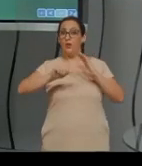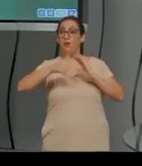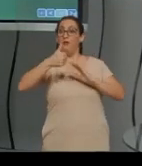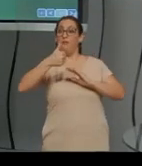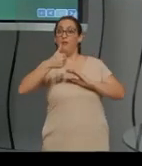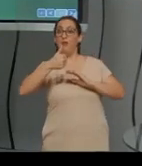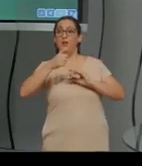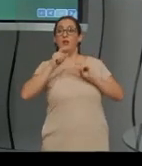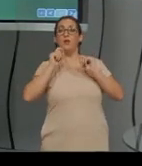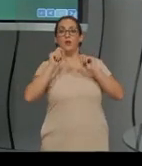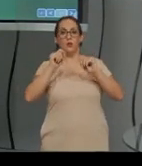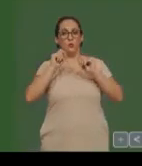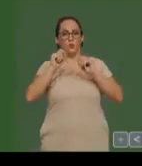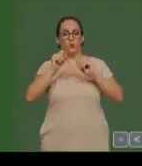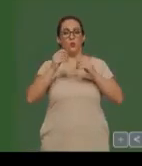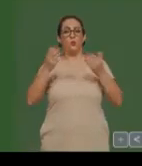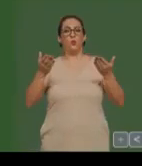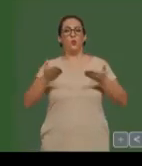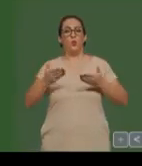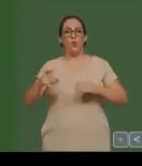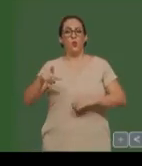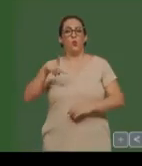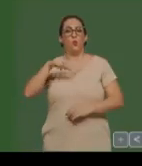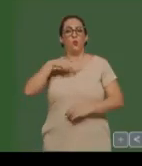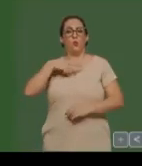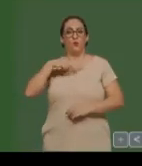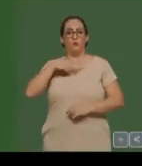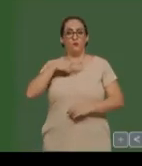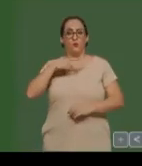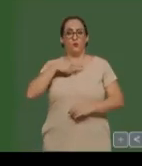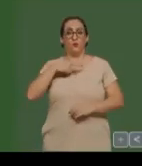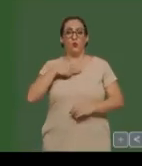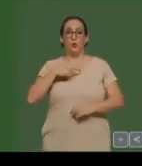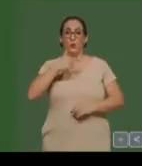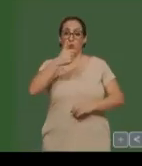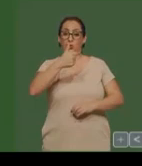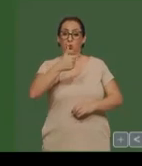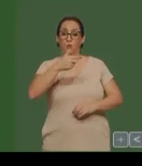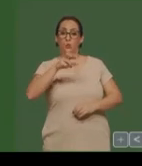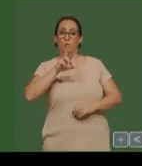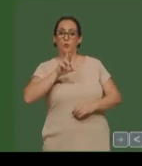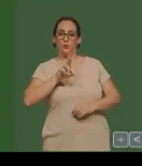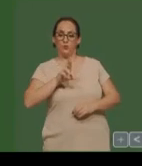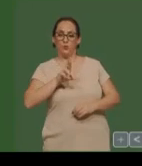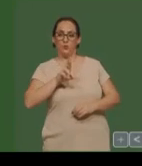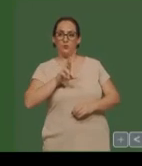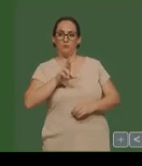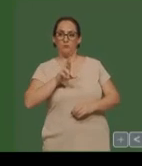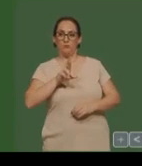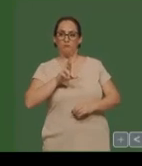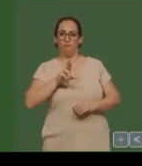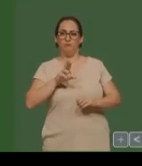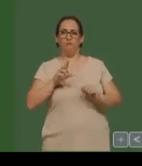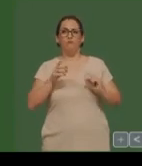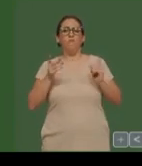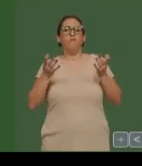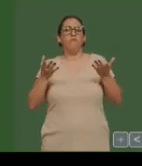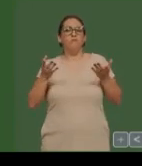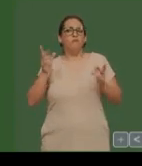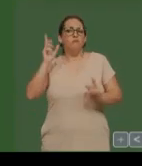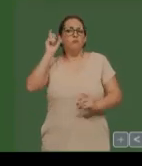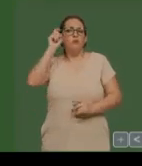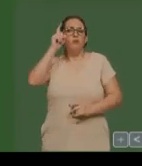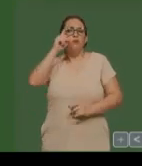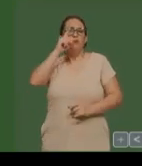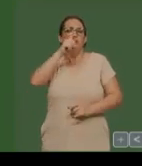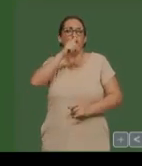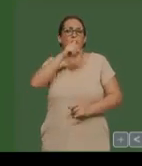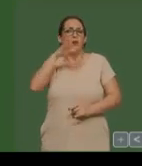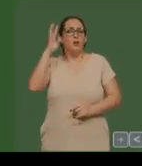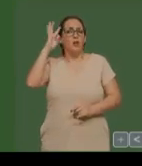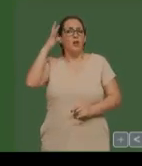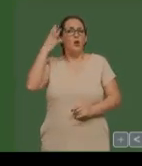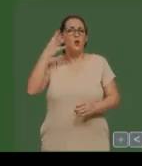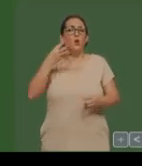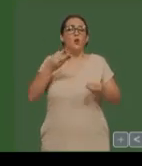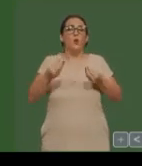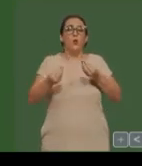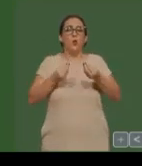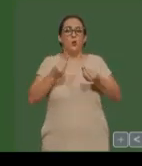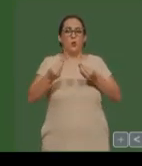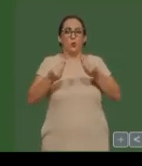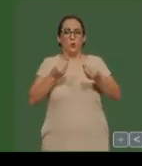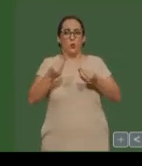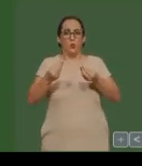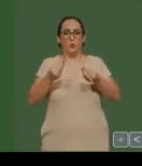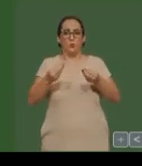nós temos uma esfera de raio 2R. Qual que é a maneira difícil? A maneira difícil é você calcular a